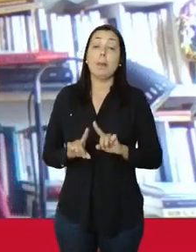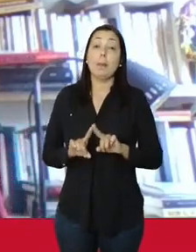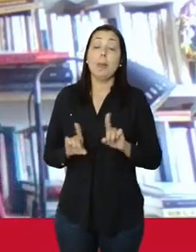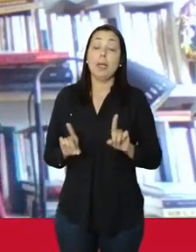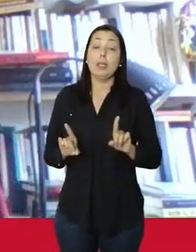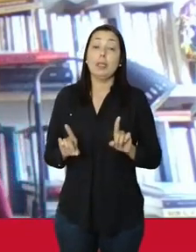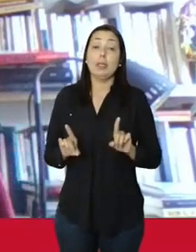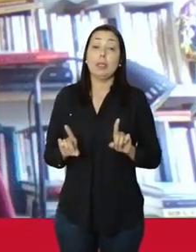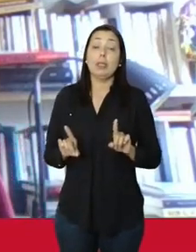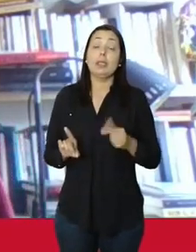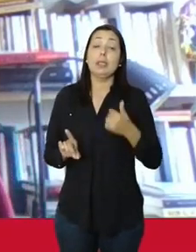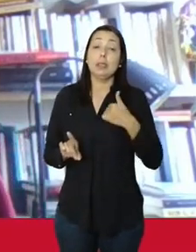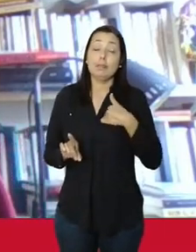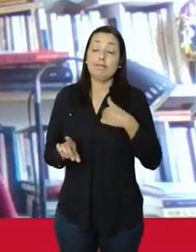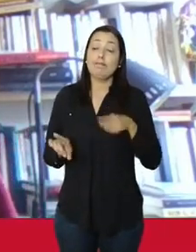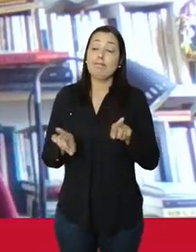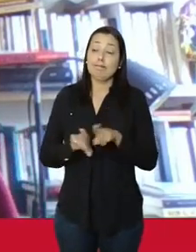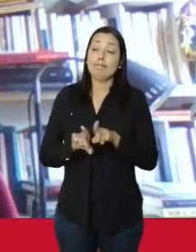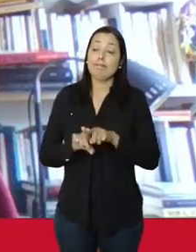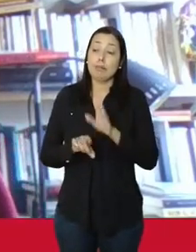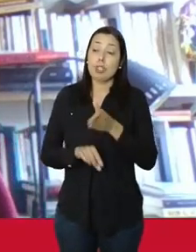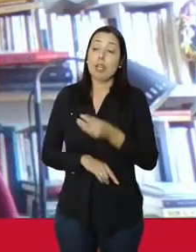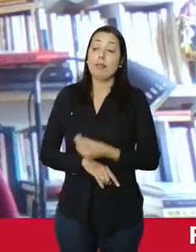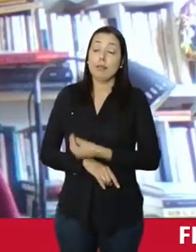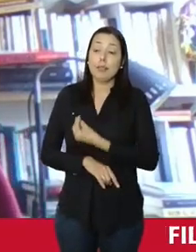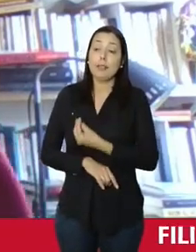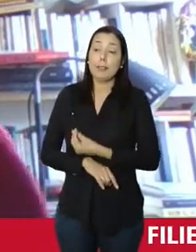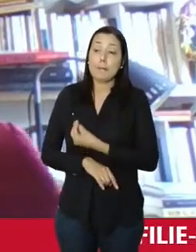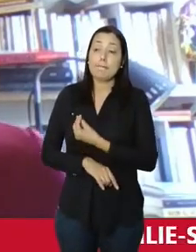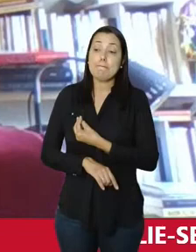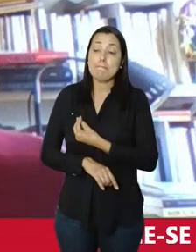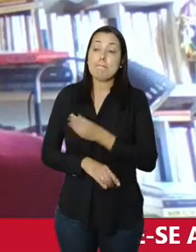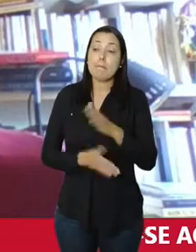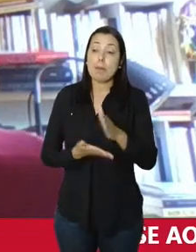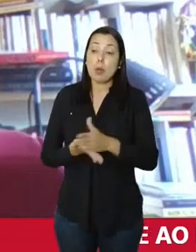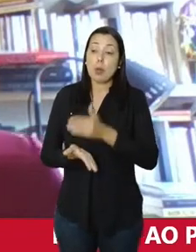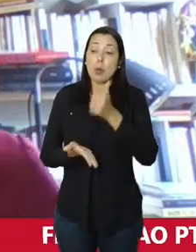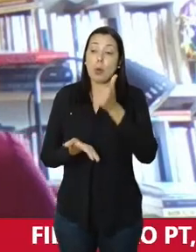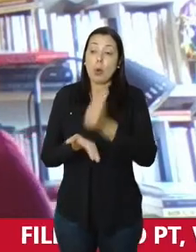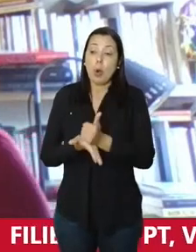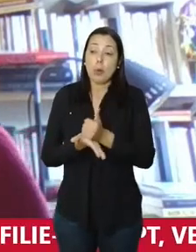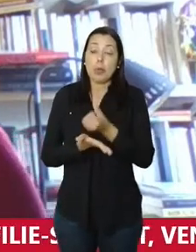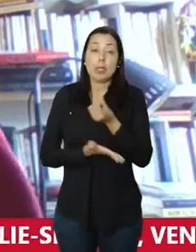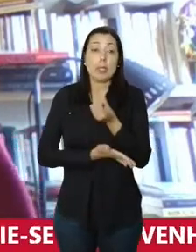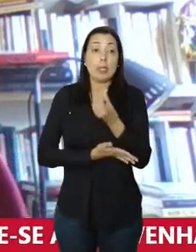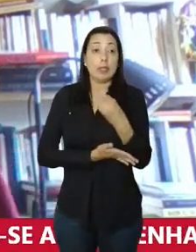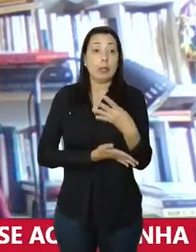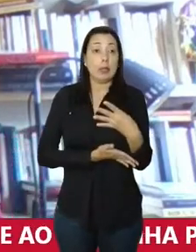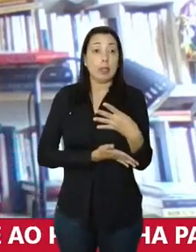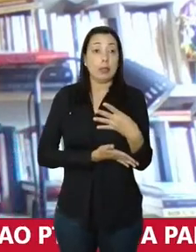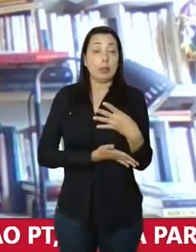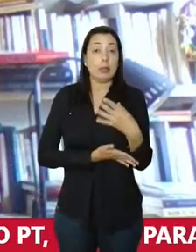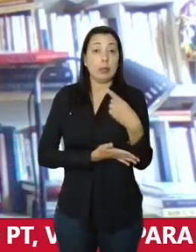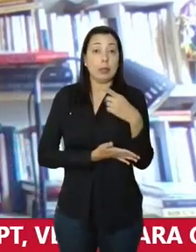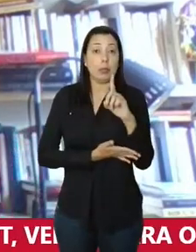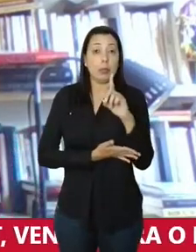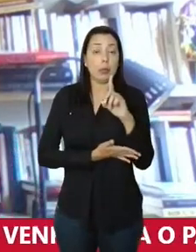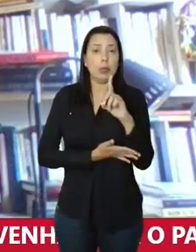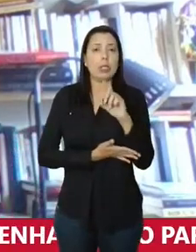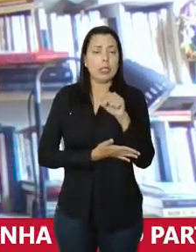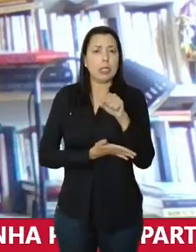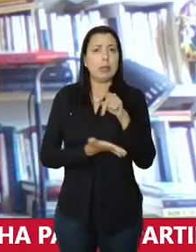Mas eu também vivi o golpe de 64. Fui